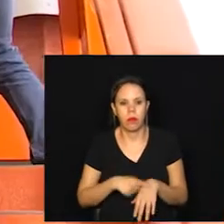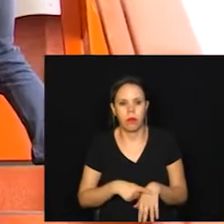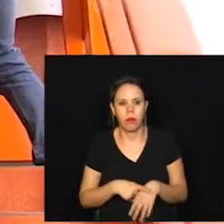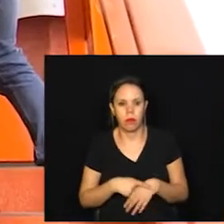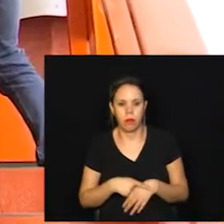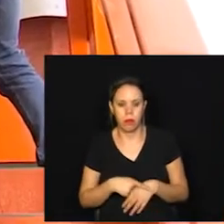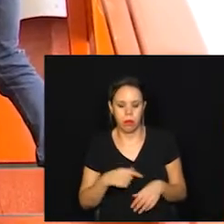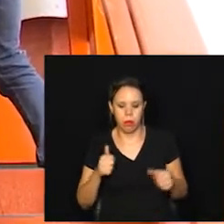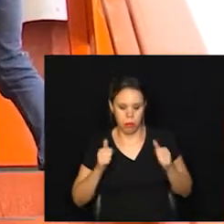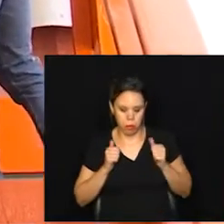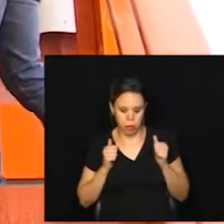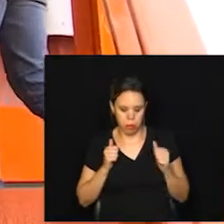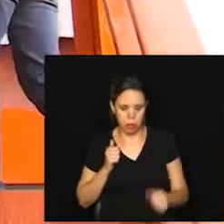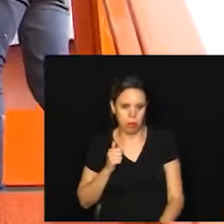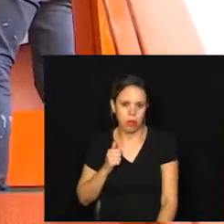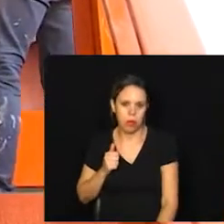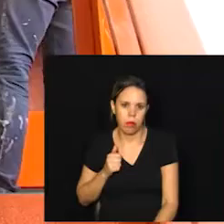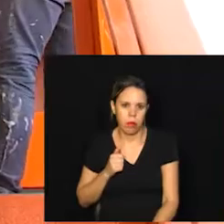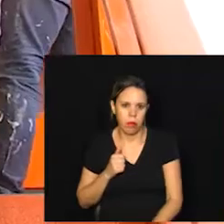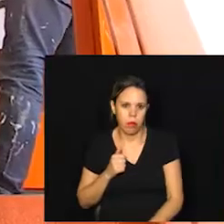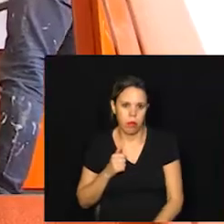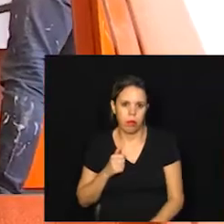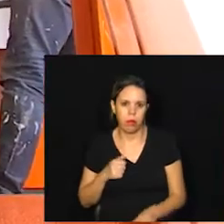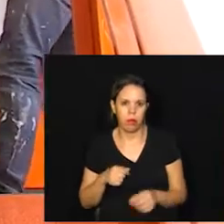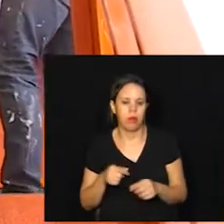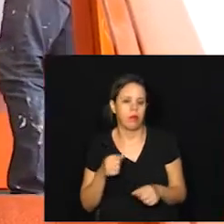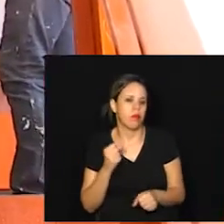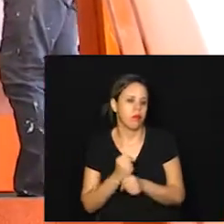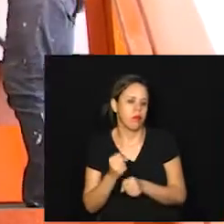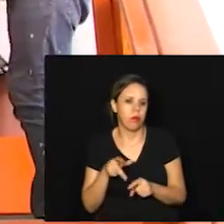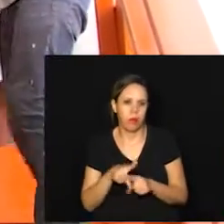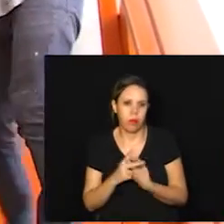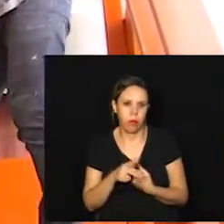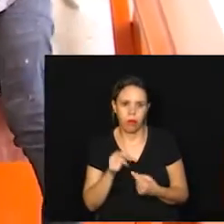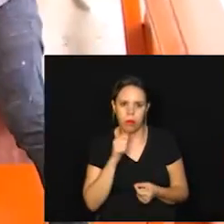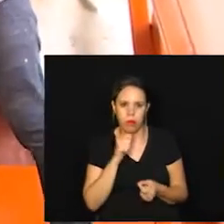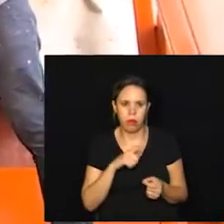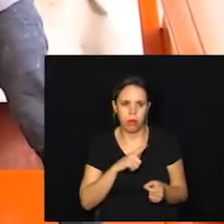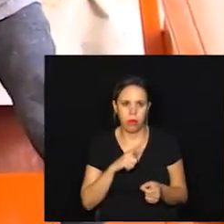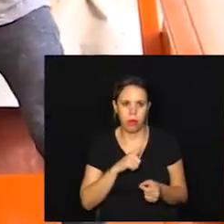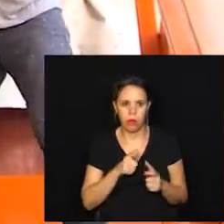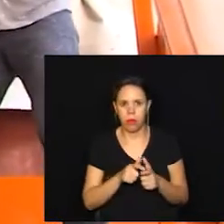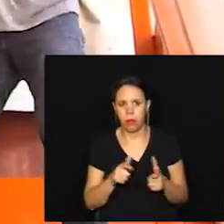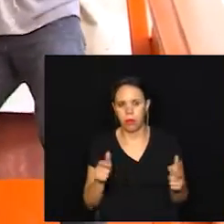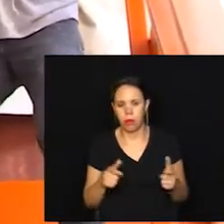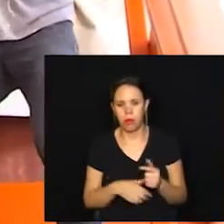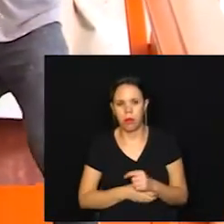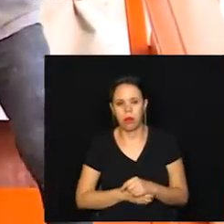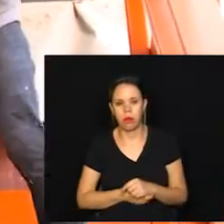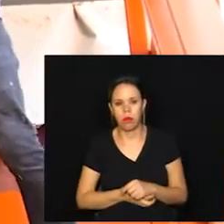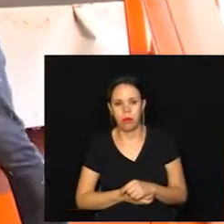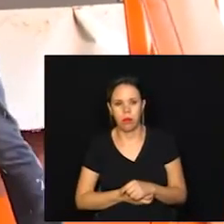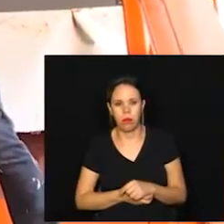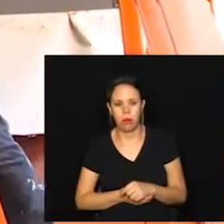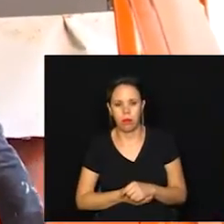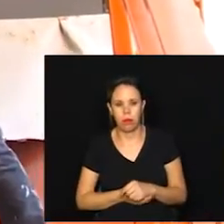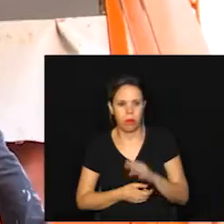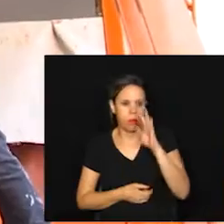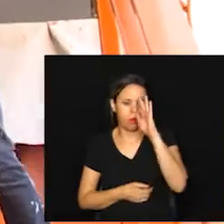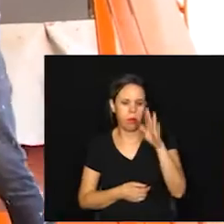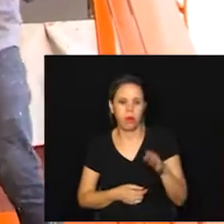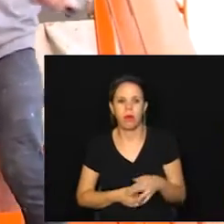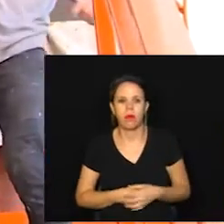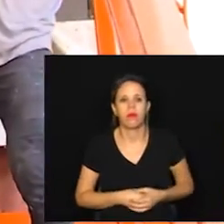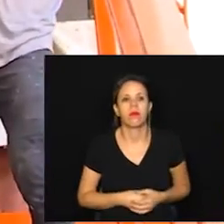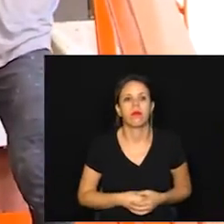um pouco parado, apesar da manutenção aqui, pelo desgaste que tem, é muito grande. Principalmente